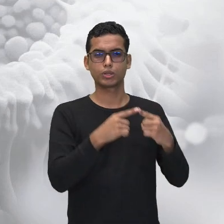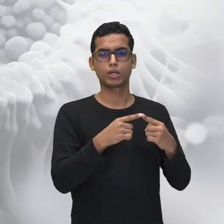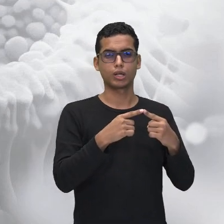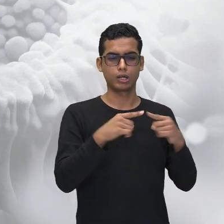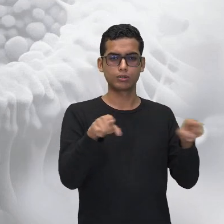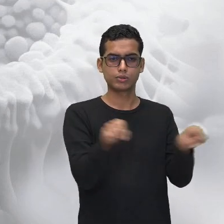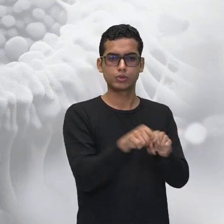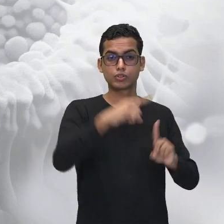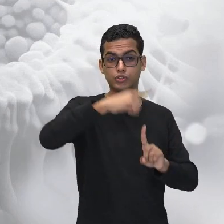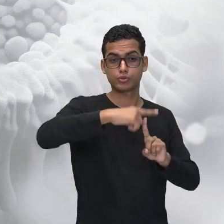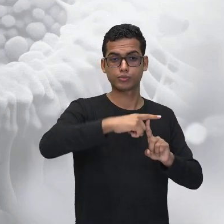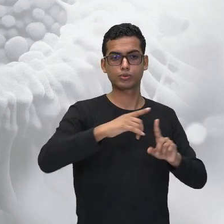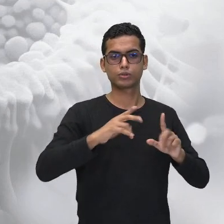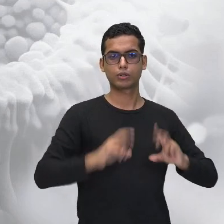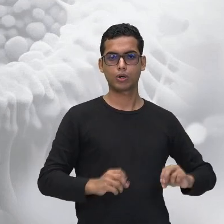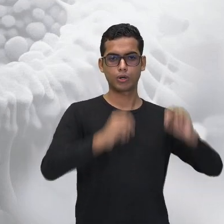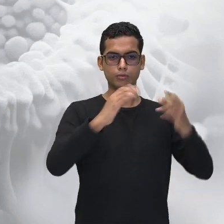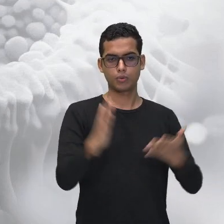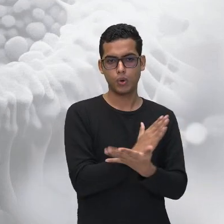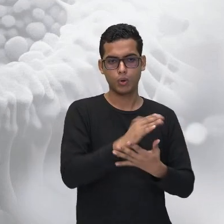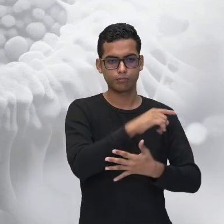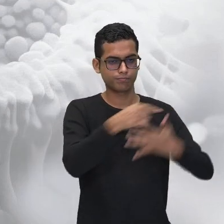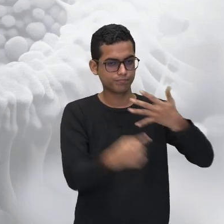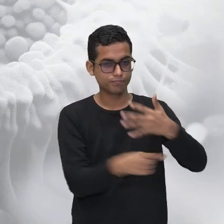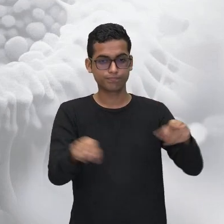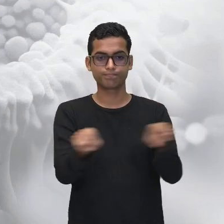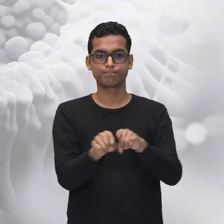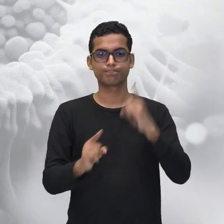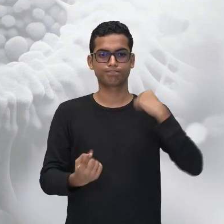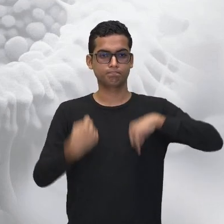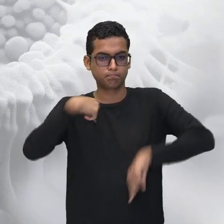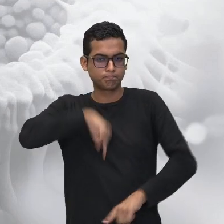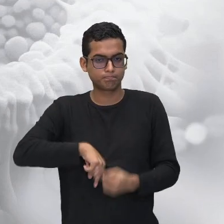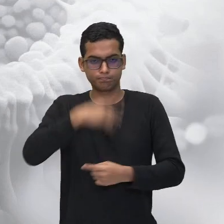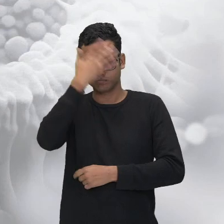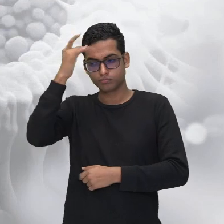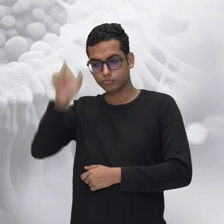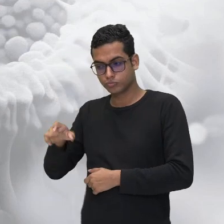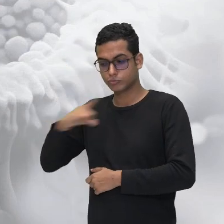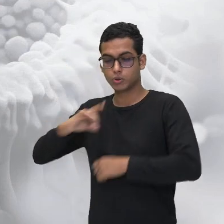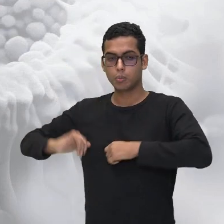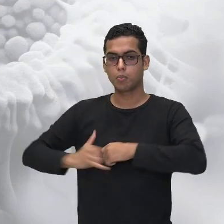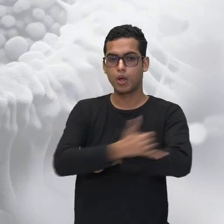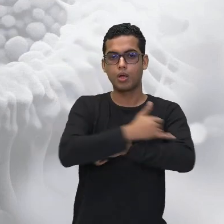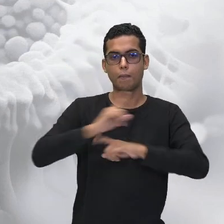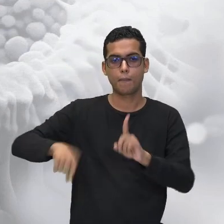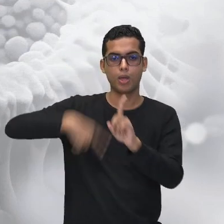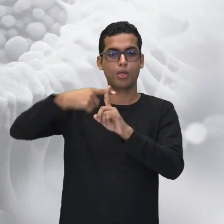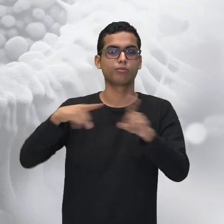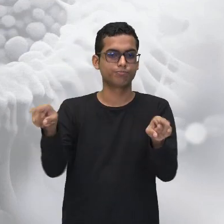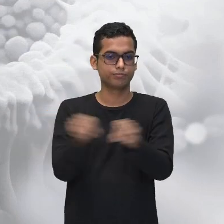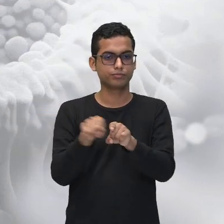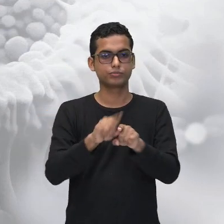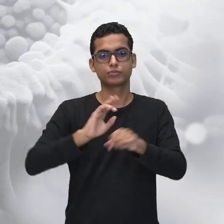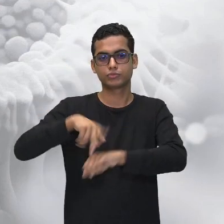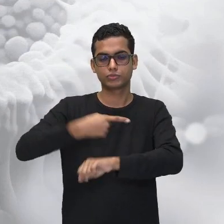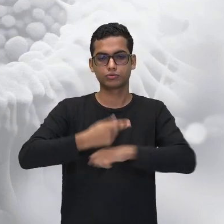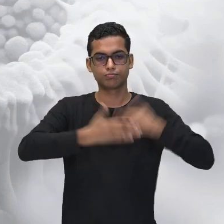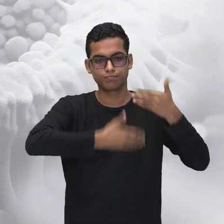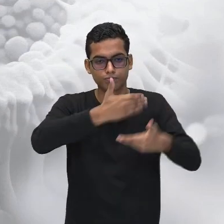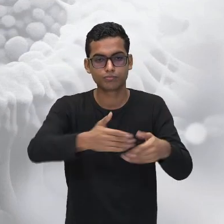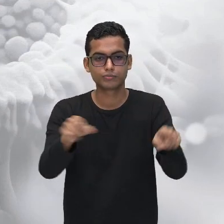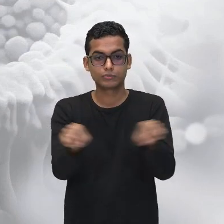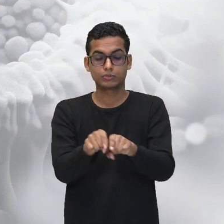aumento da produção de radicais livres pelo organismo da pessoa com excesso de peso, o que pode desencadear, então,